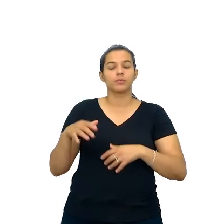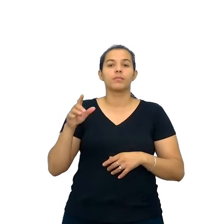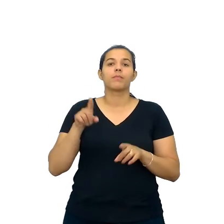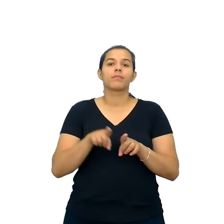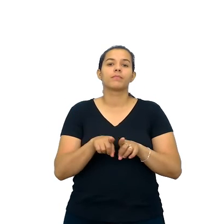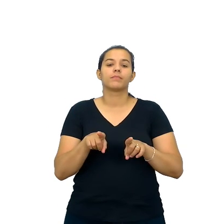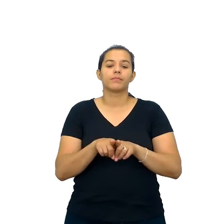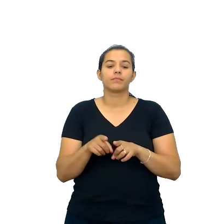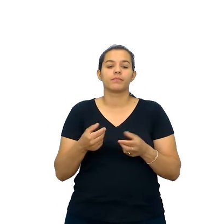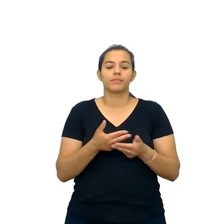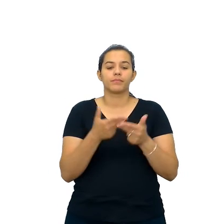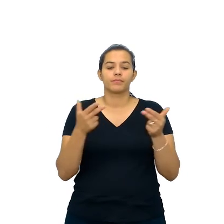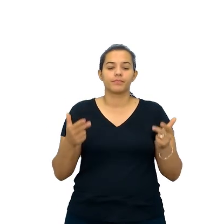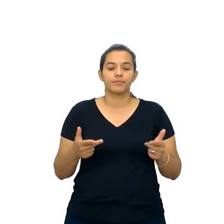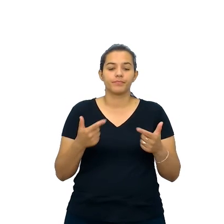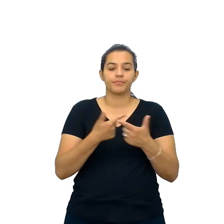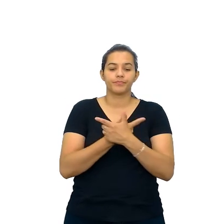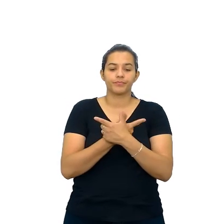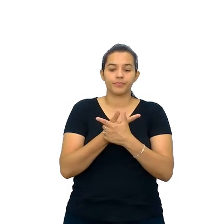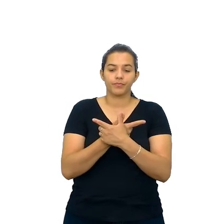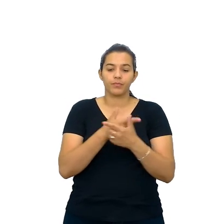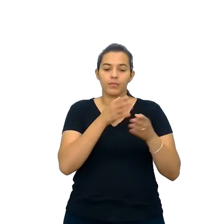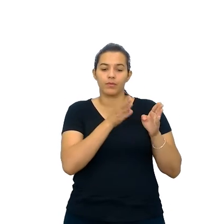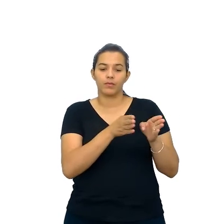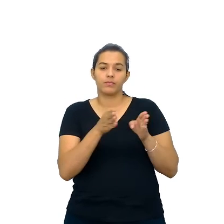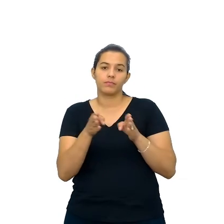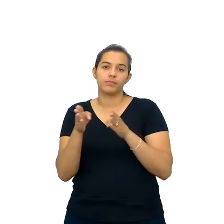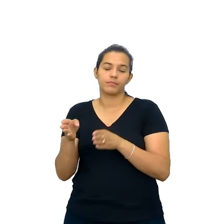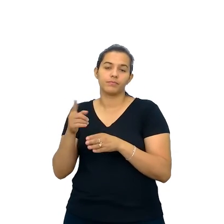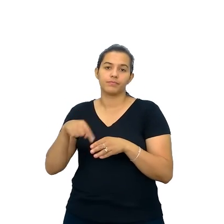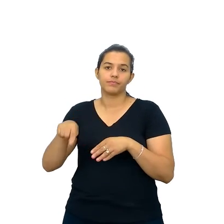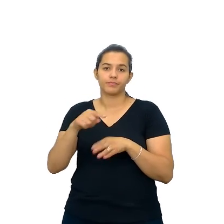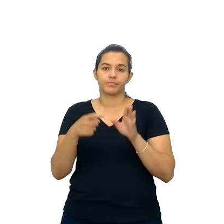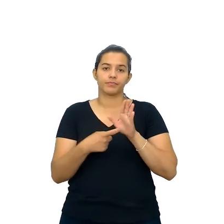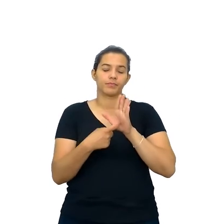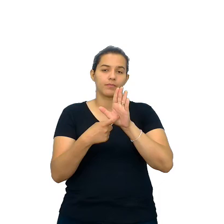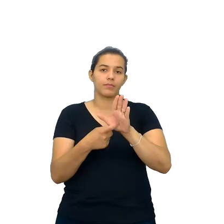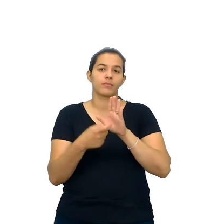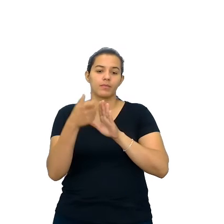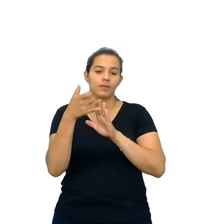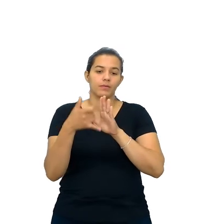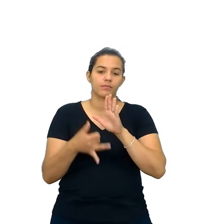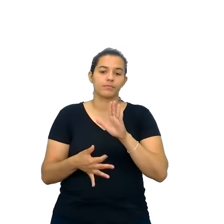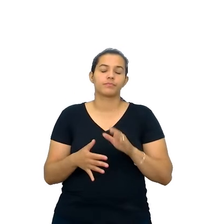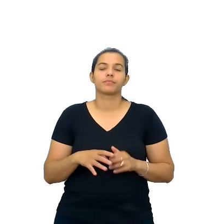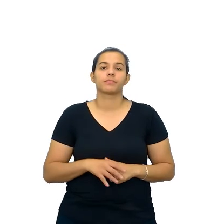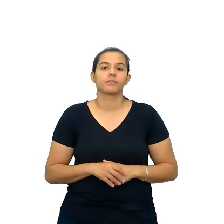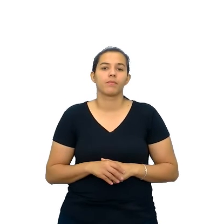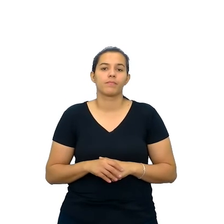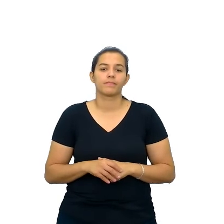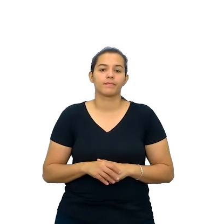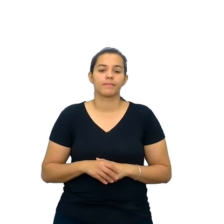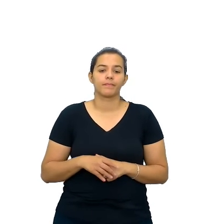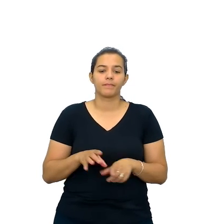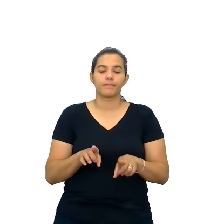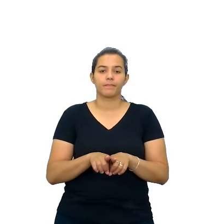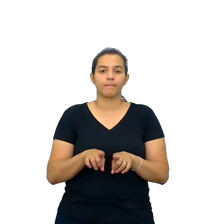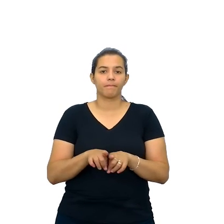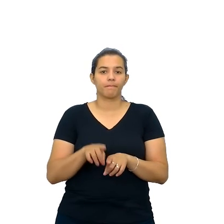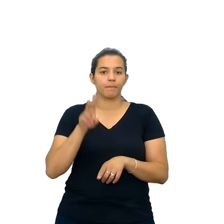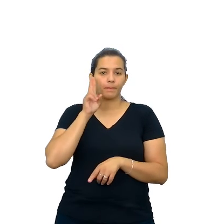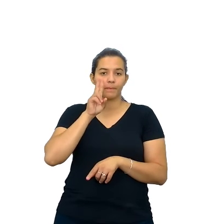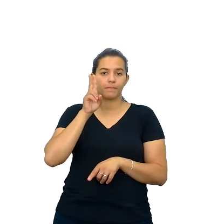das funções que nós estamos tratando, né, das funções executivas, lembrando